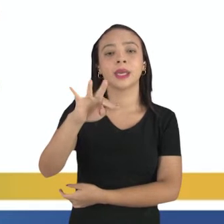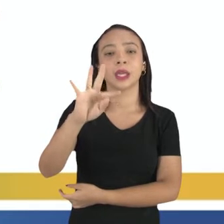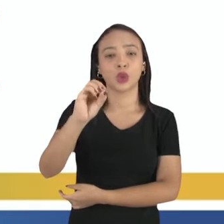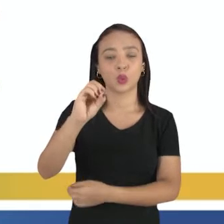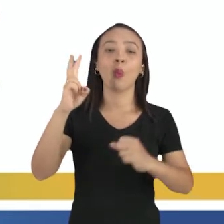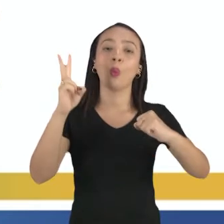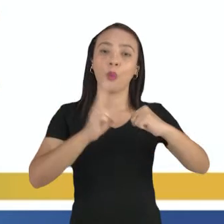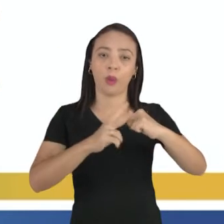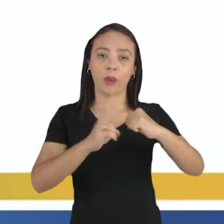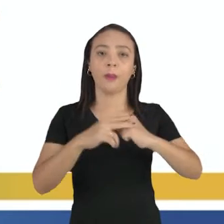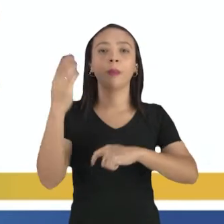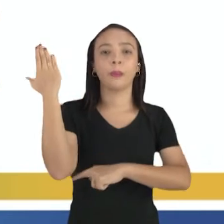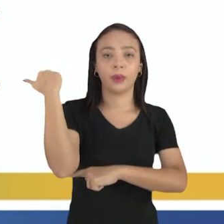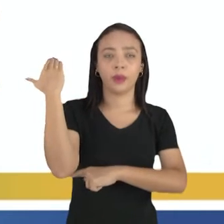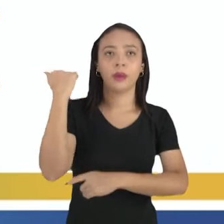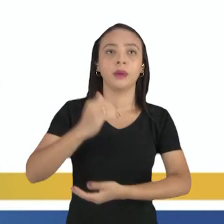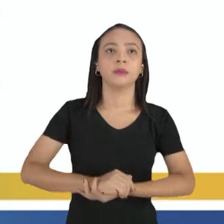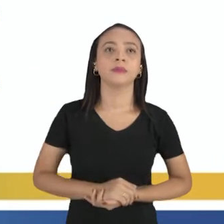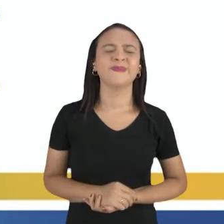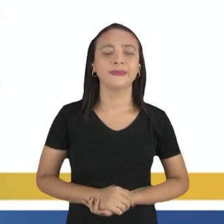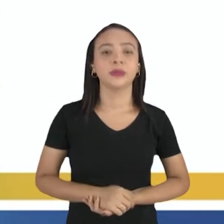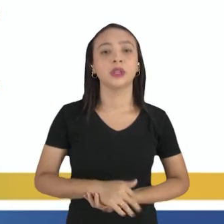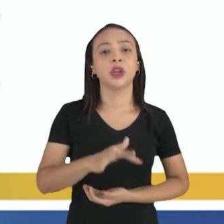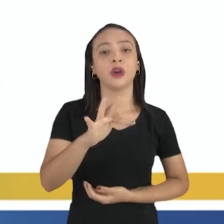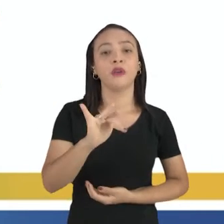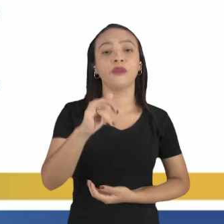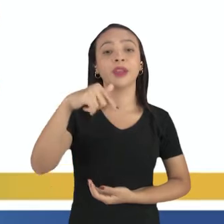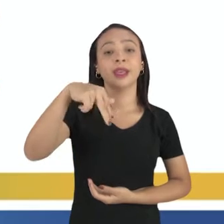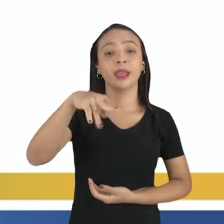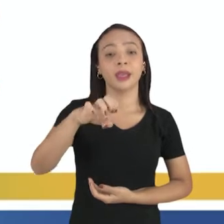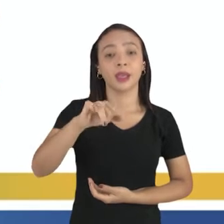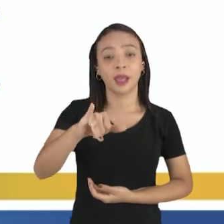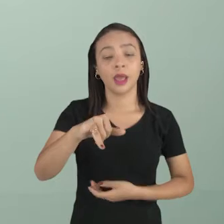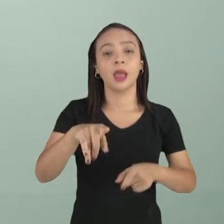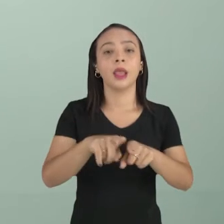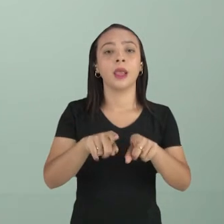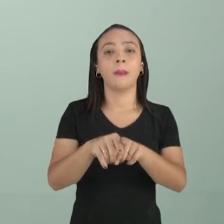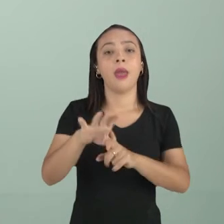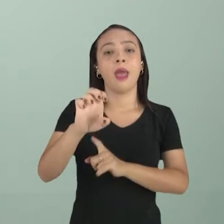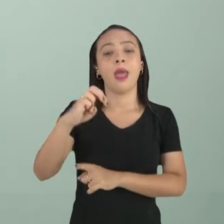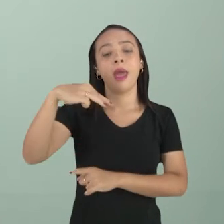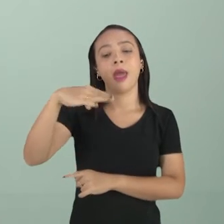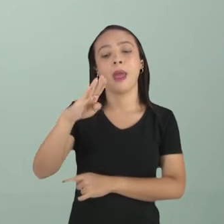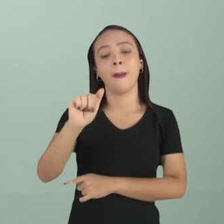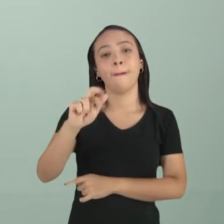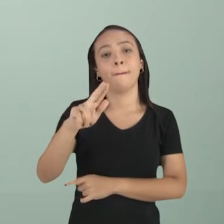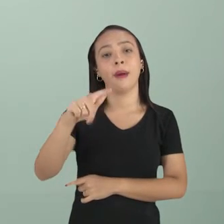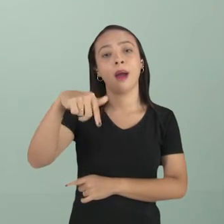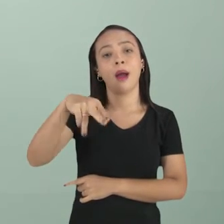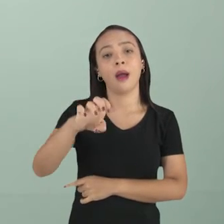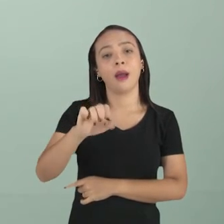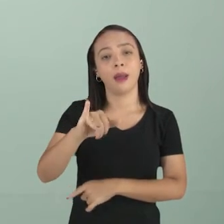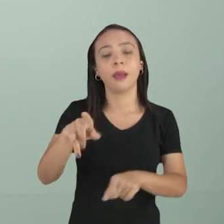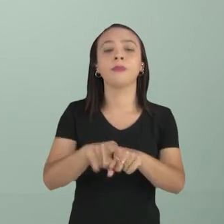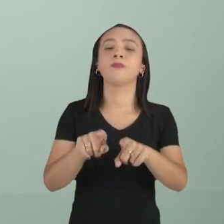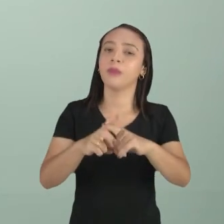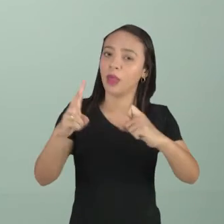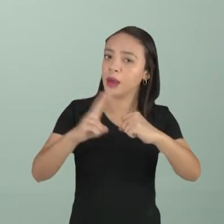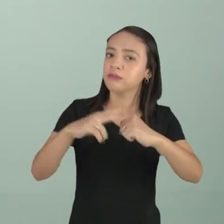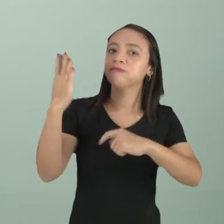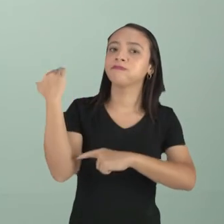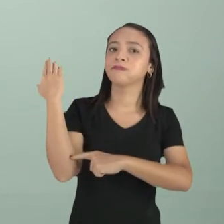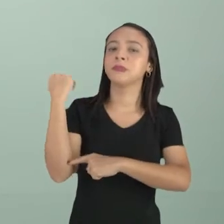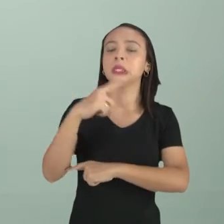no passado. Fiquei, embarquei. São verbos no passado